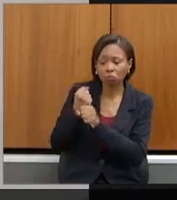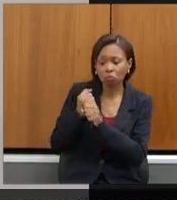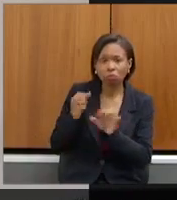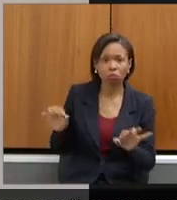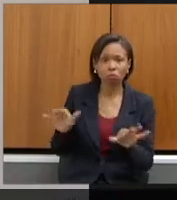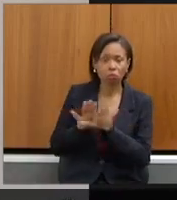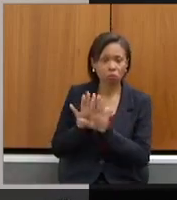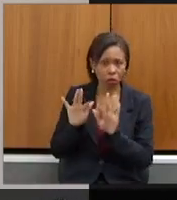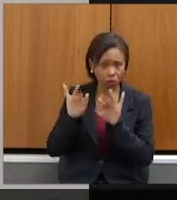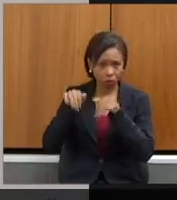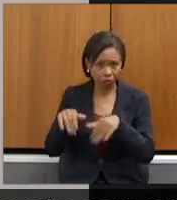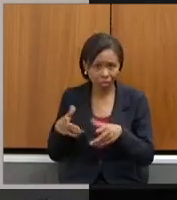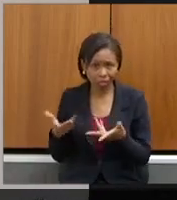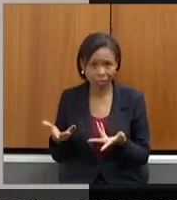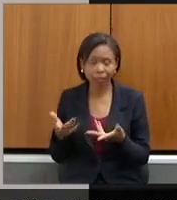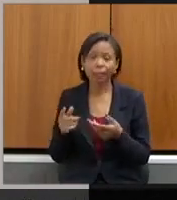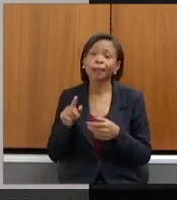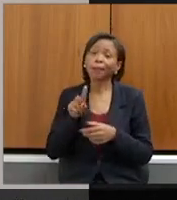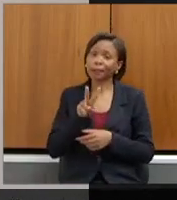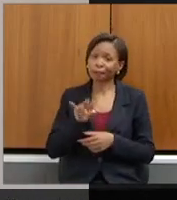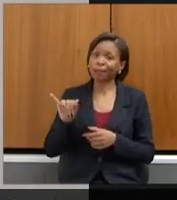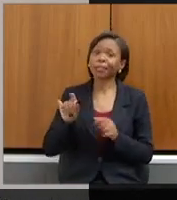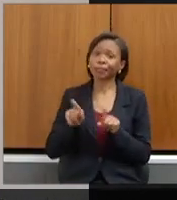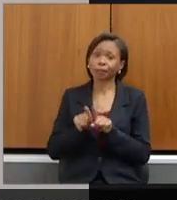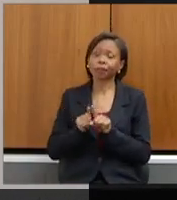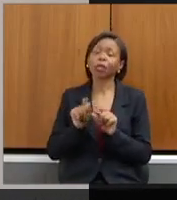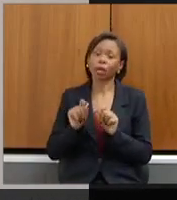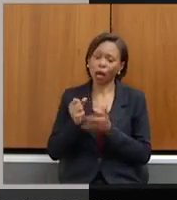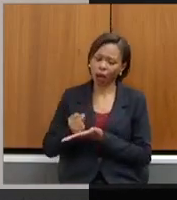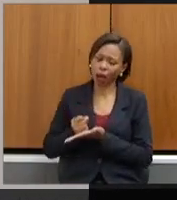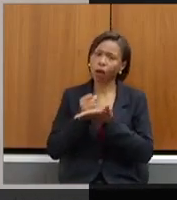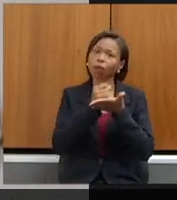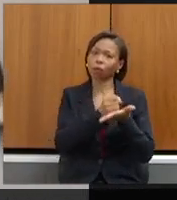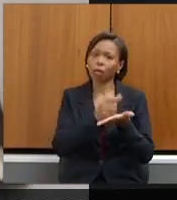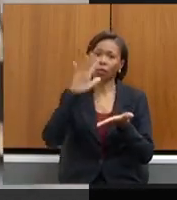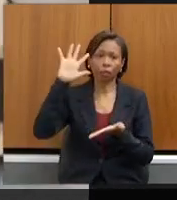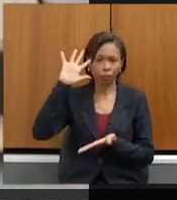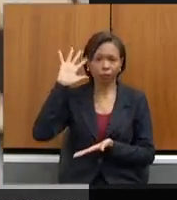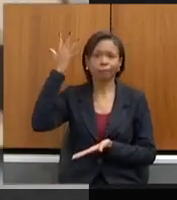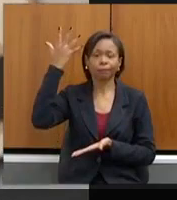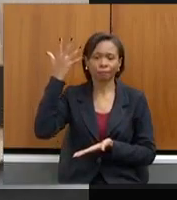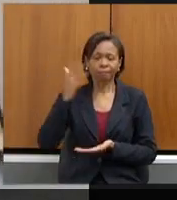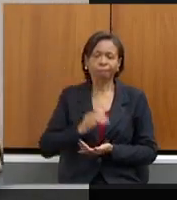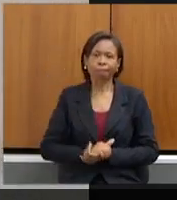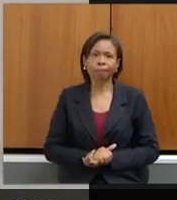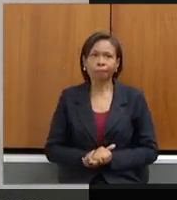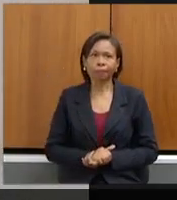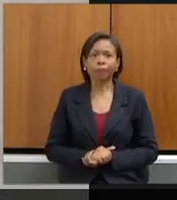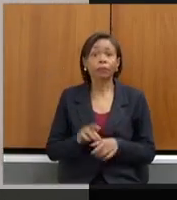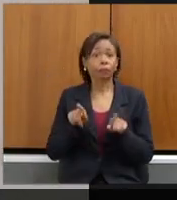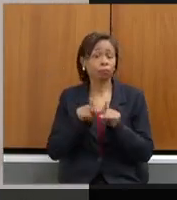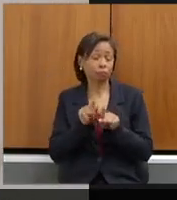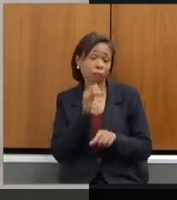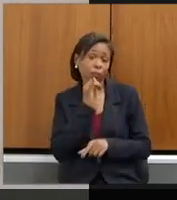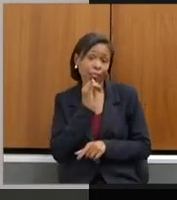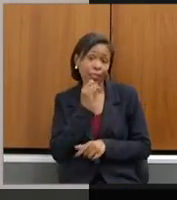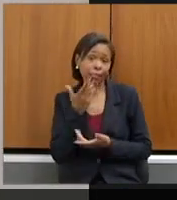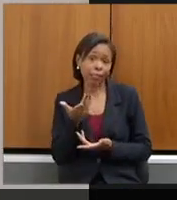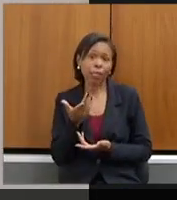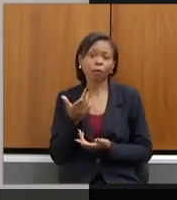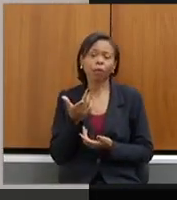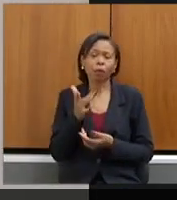eles também é bom ajudar a resolver isso aí assim como por exemplo